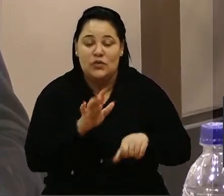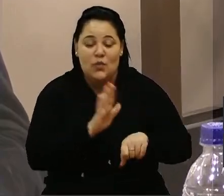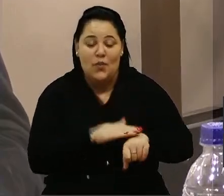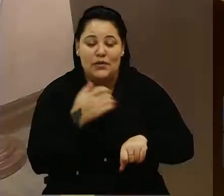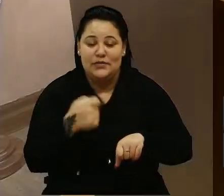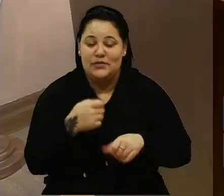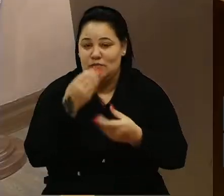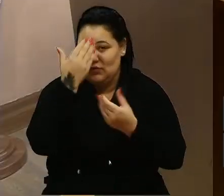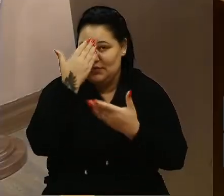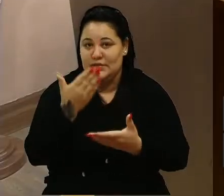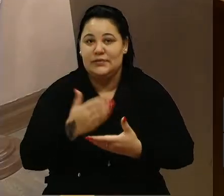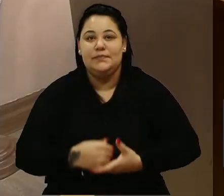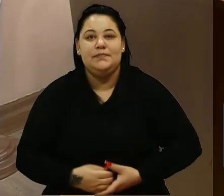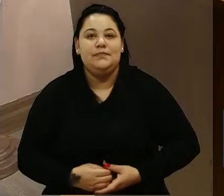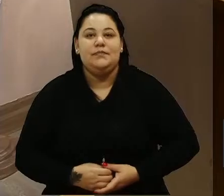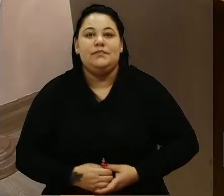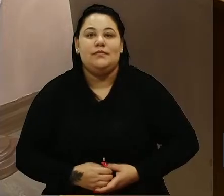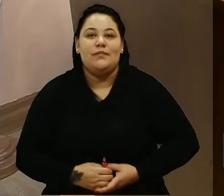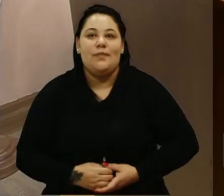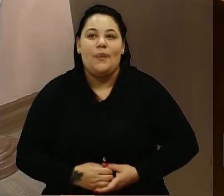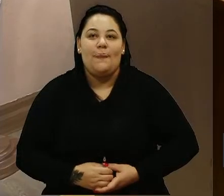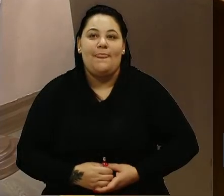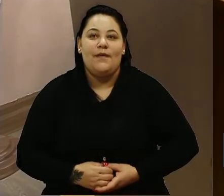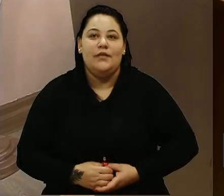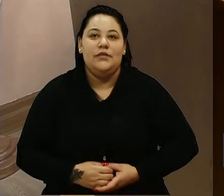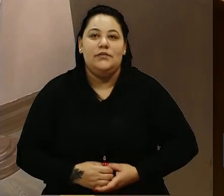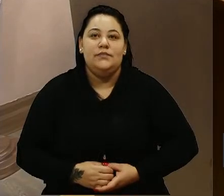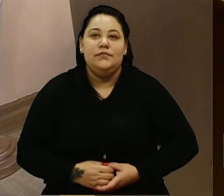obrigado. Agradeço suas considerações.